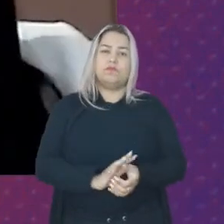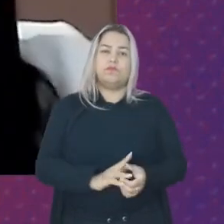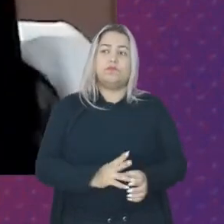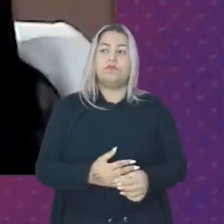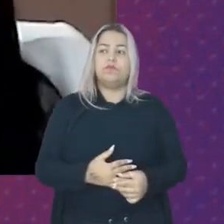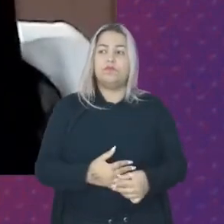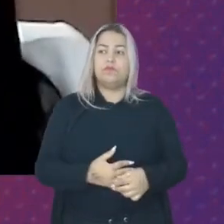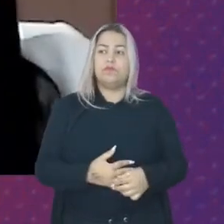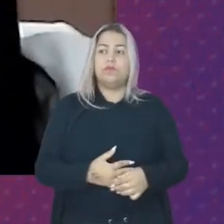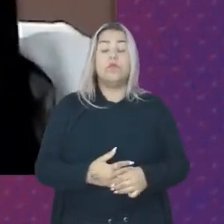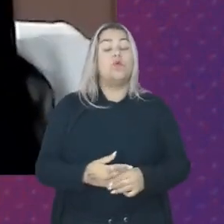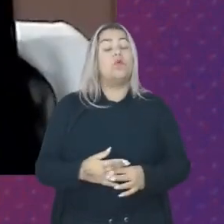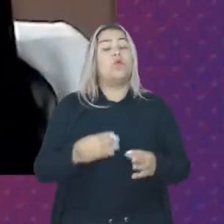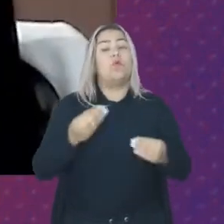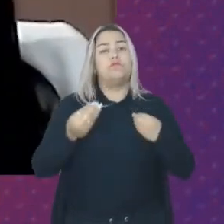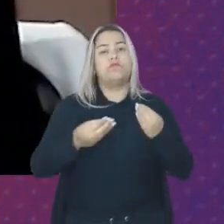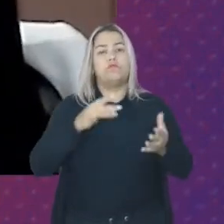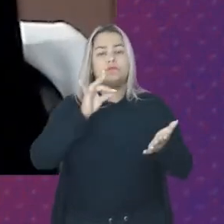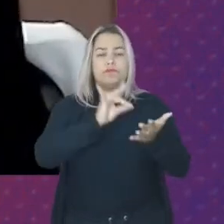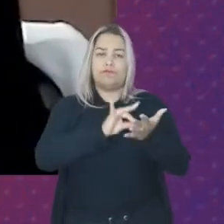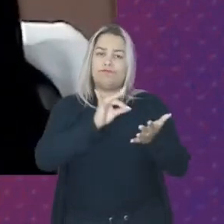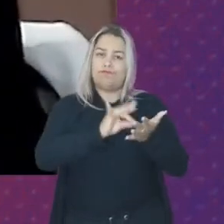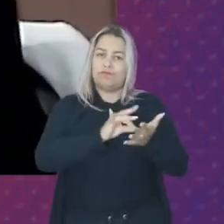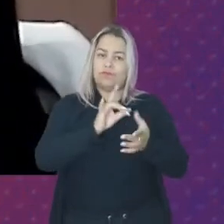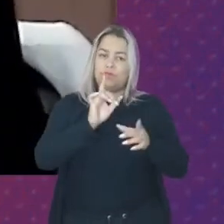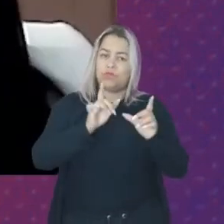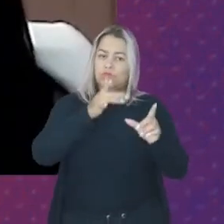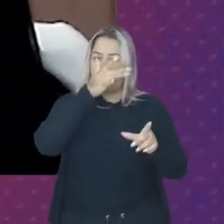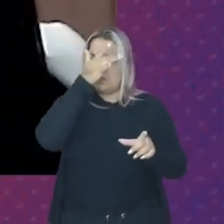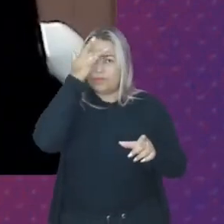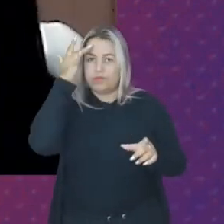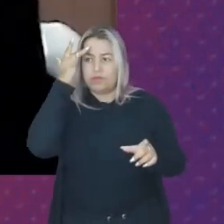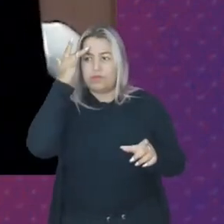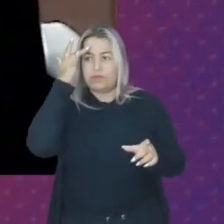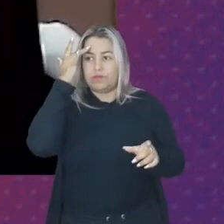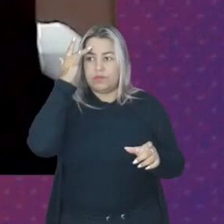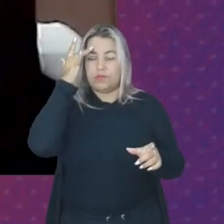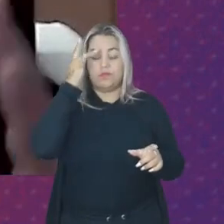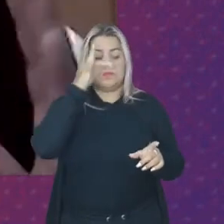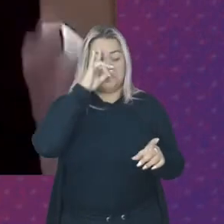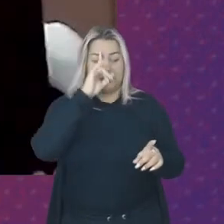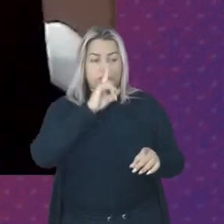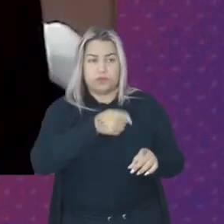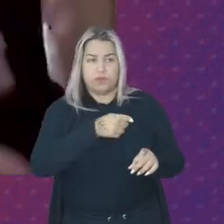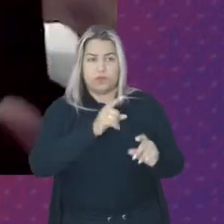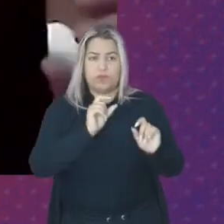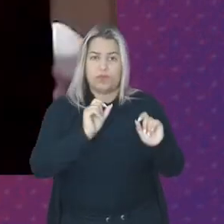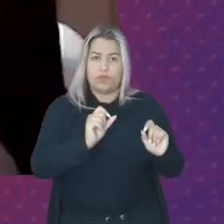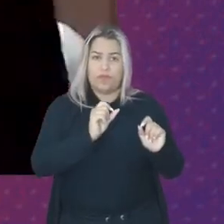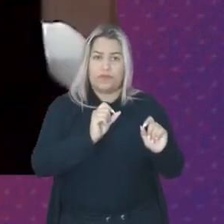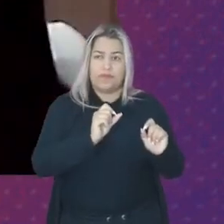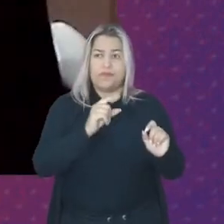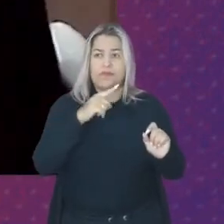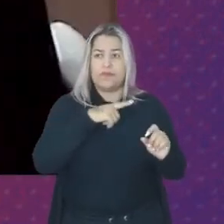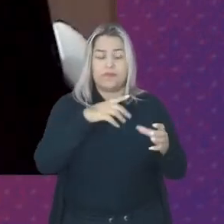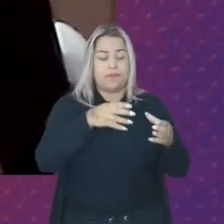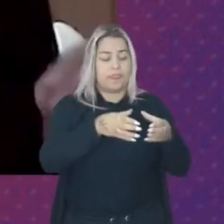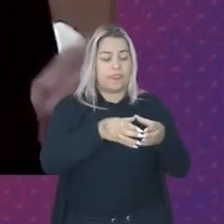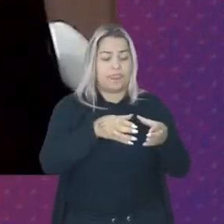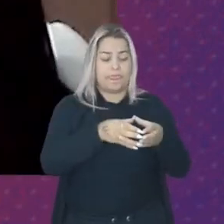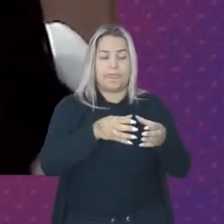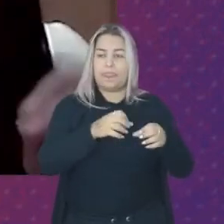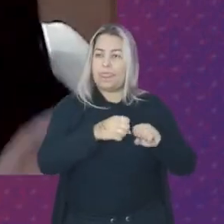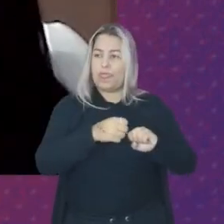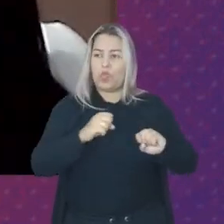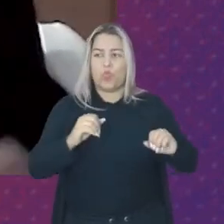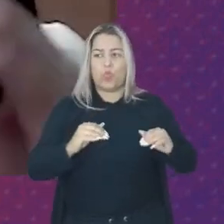Então, como a realidade de muitas pessoas, até mesmo aquelas que estão em mandato, é a de ter uma equipe,